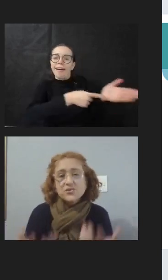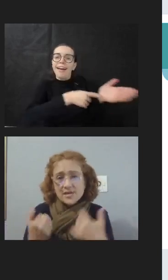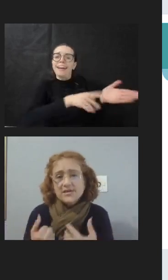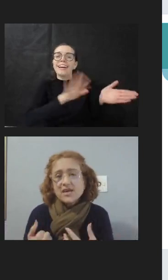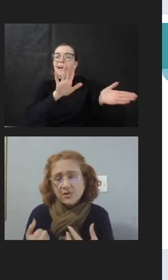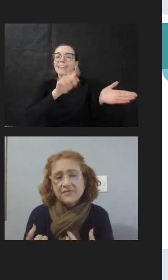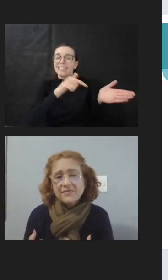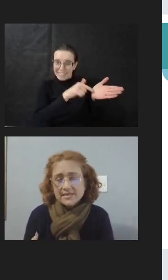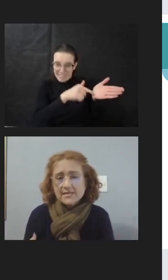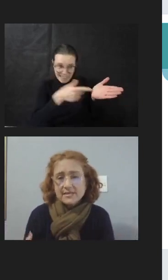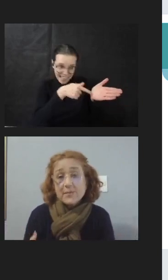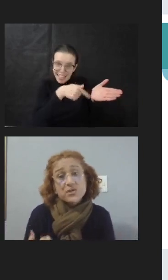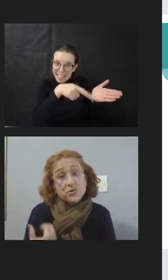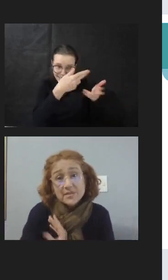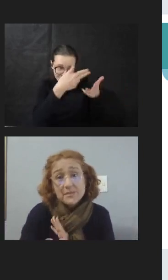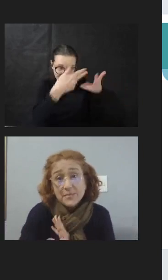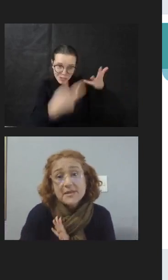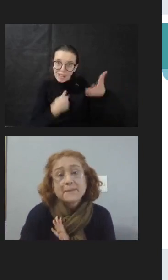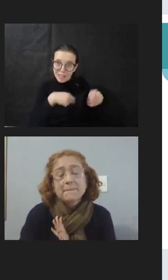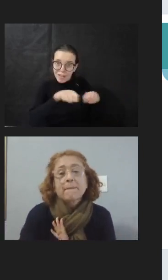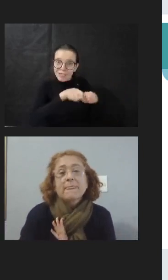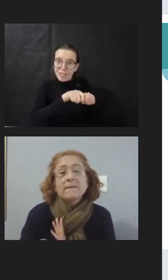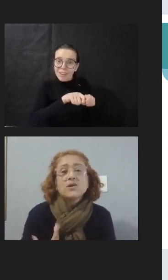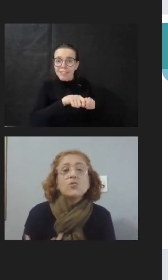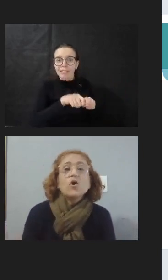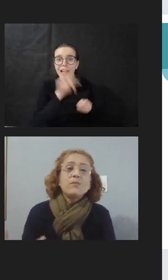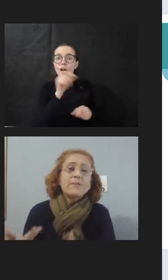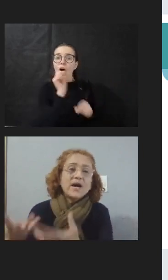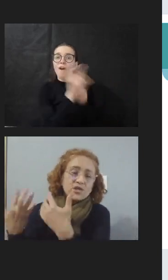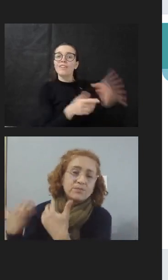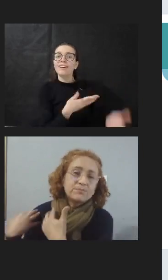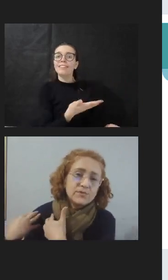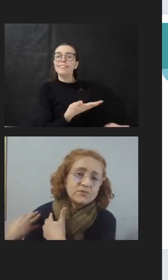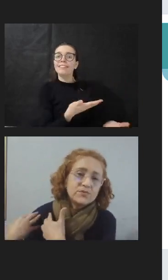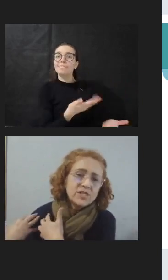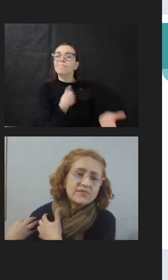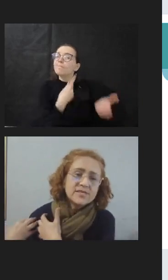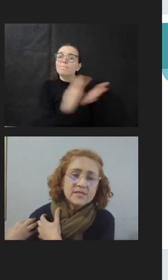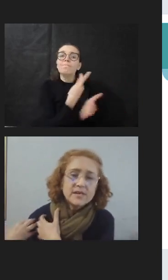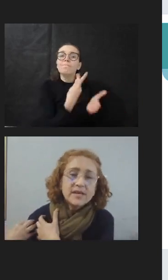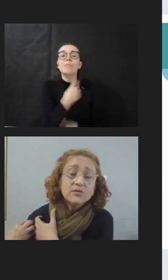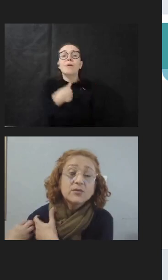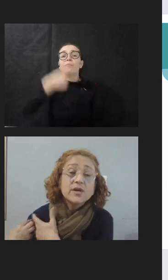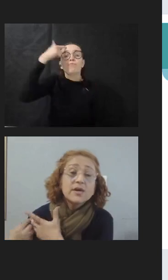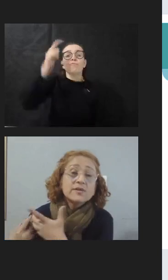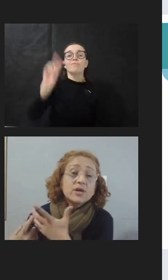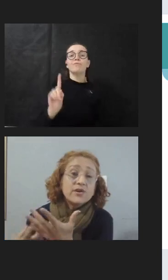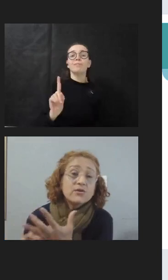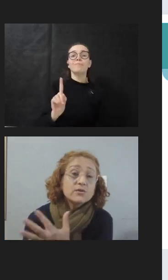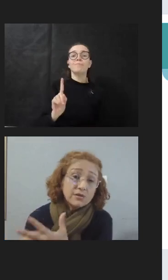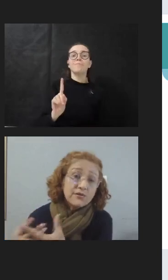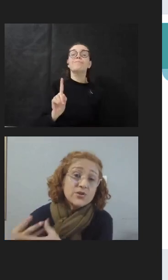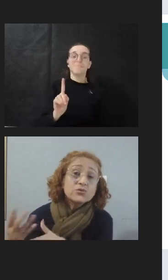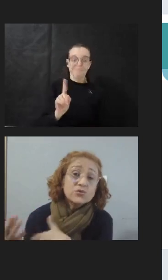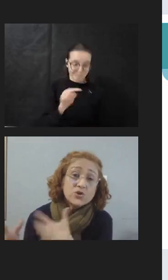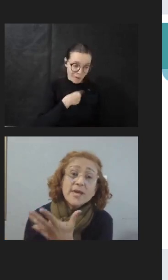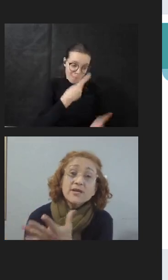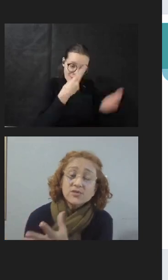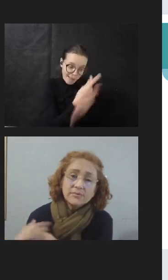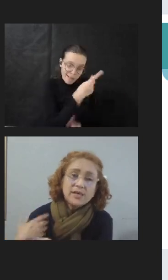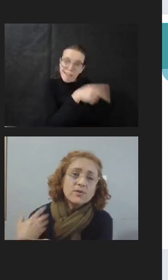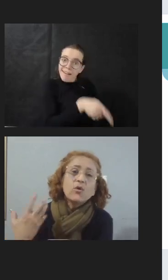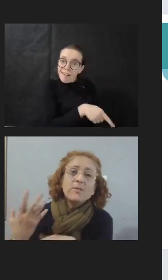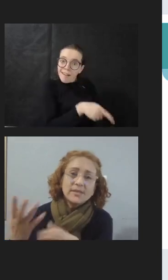hoje eu sei que é uma ofensa, né? Mas eu não sabia. Então, como eu tive esse erro, talvez outros